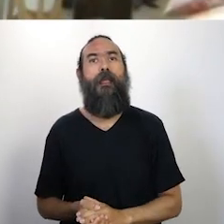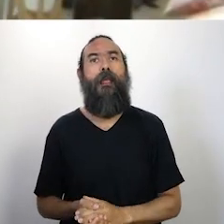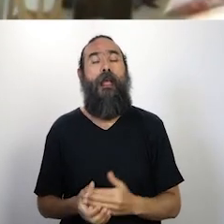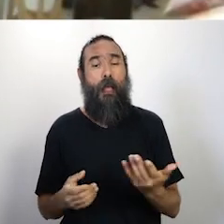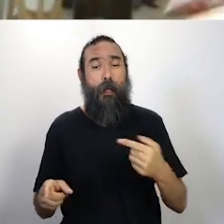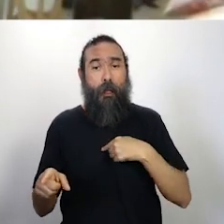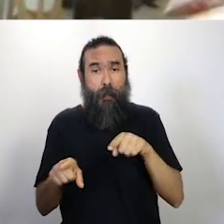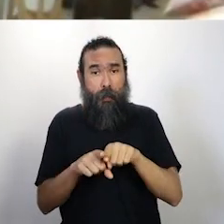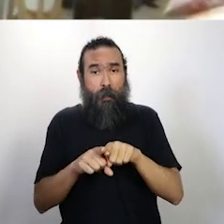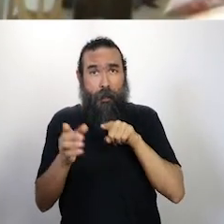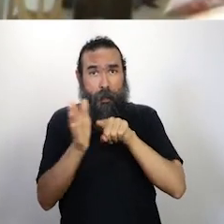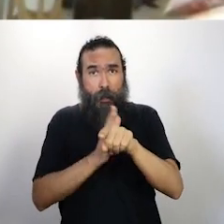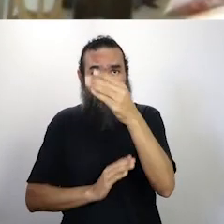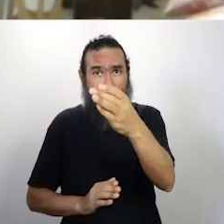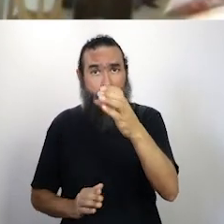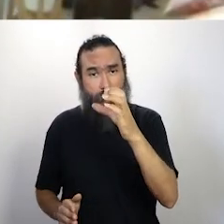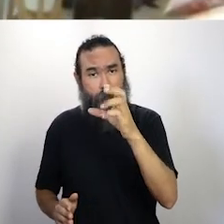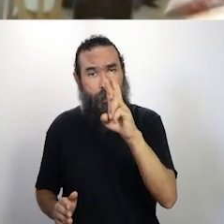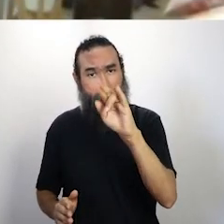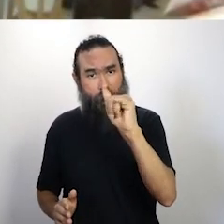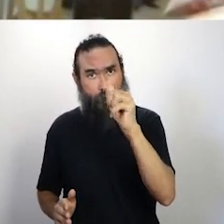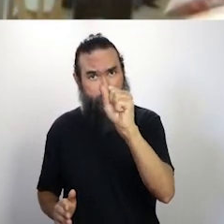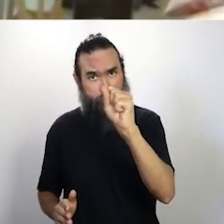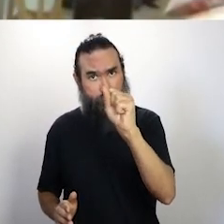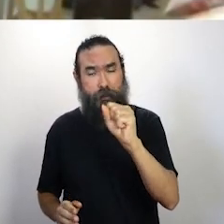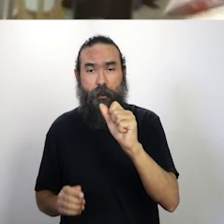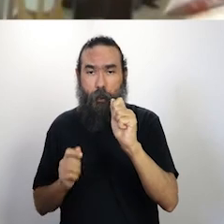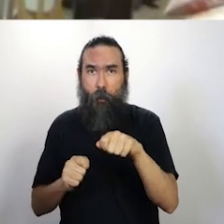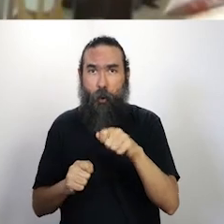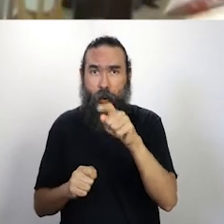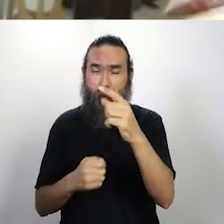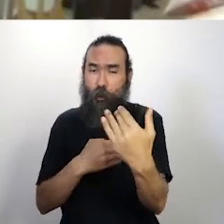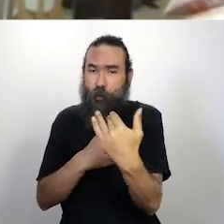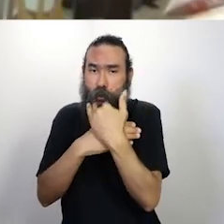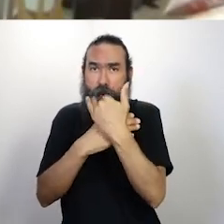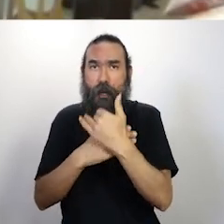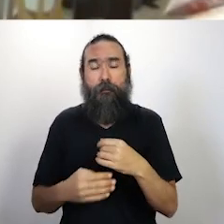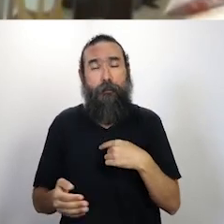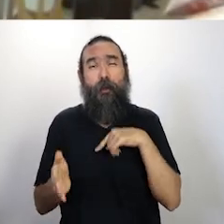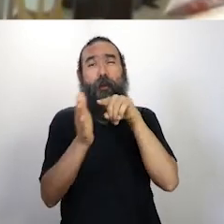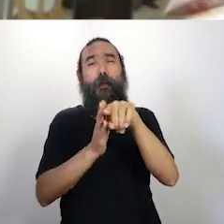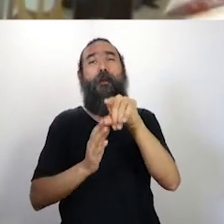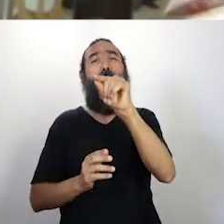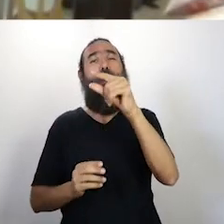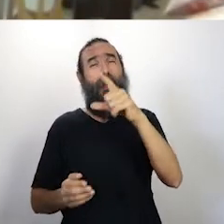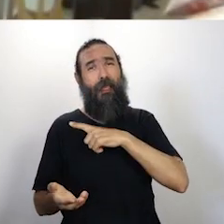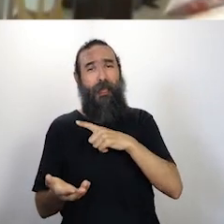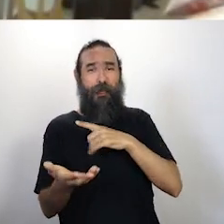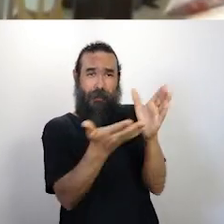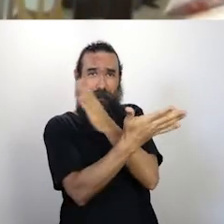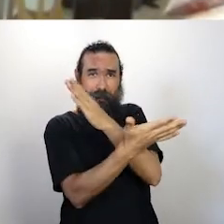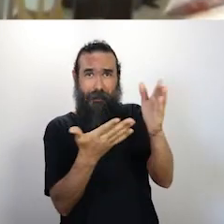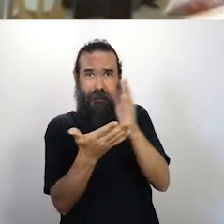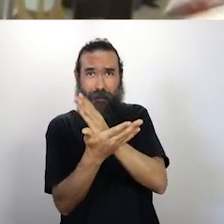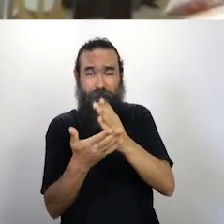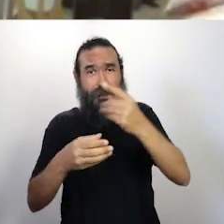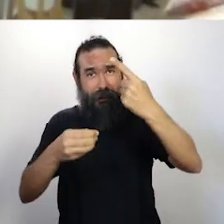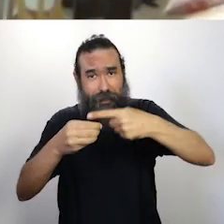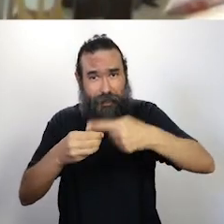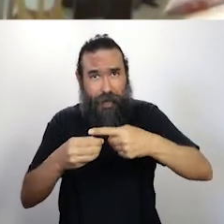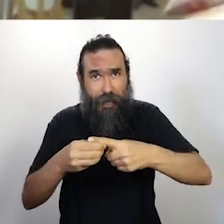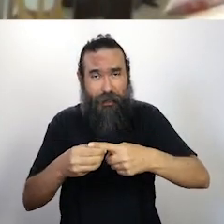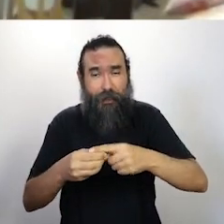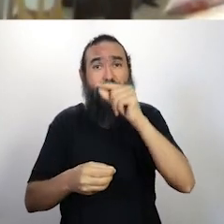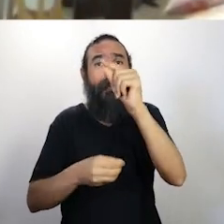bastante existe alguns estados e alguns municípios que tem pedido editais específicos para os pontos de